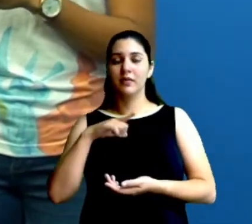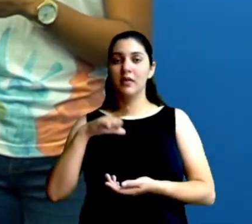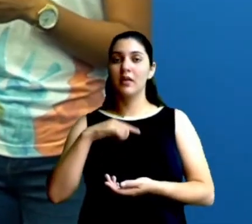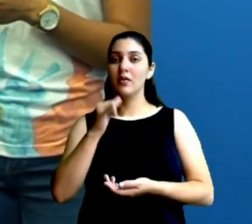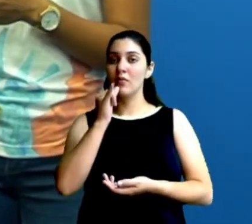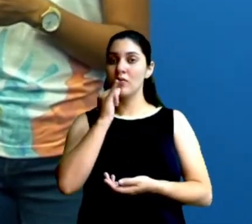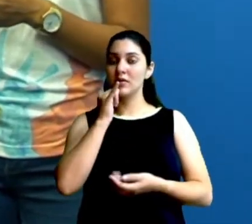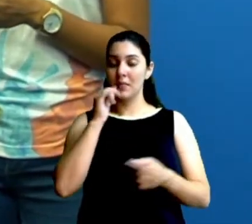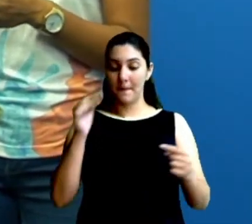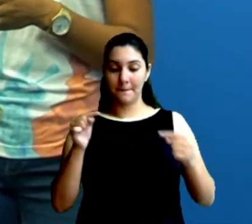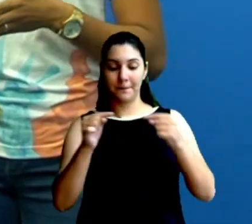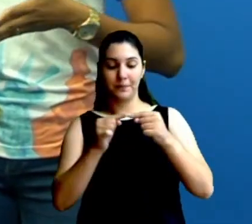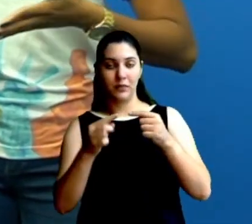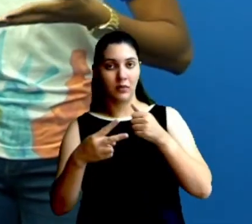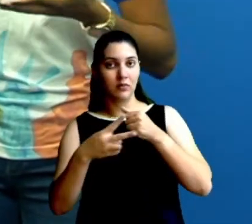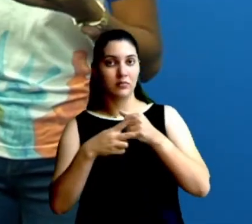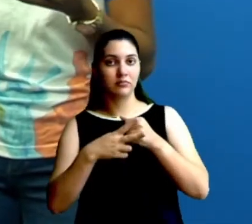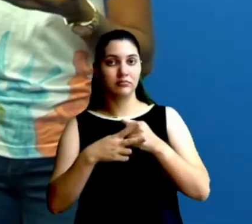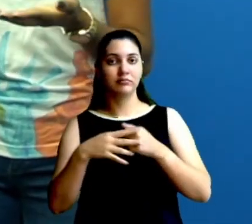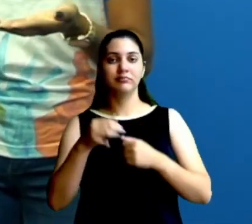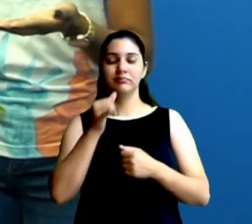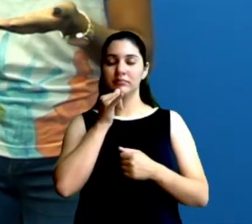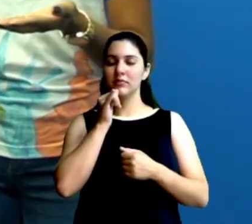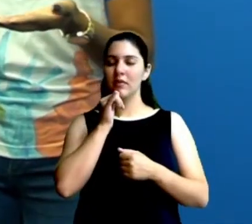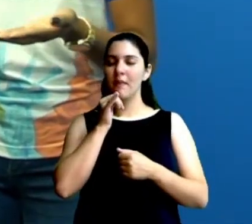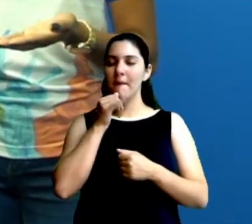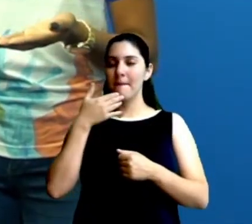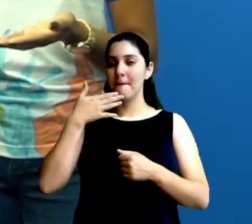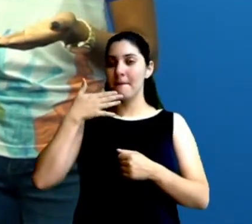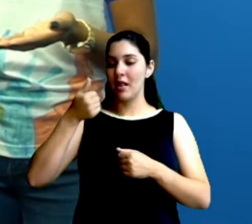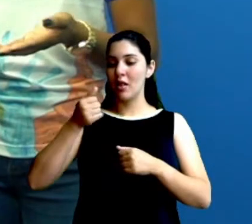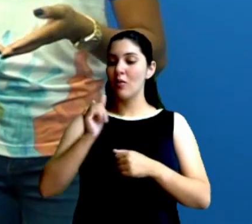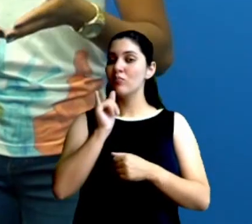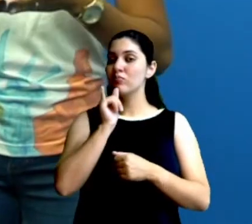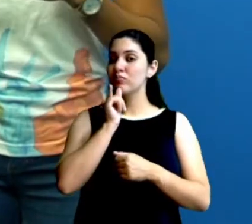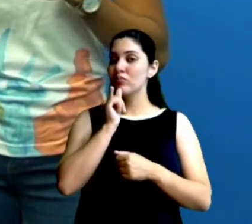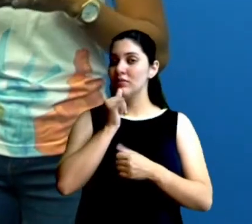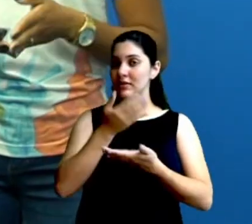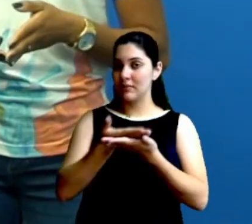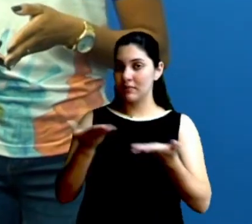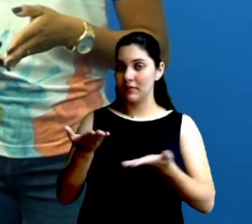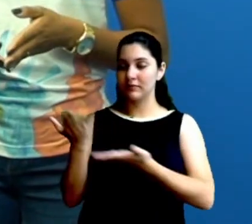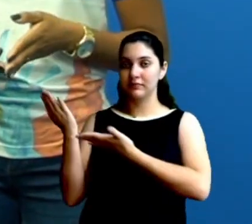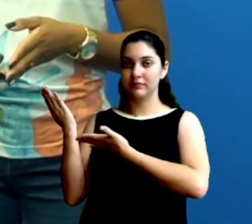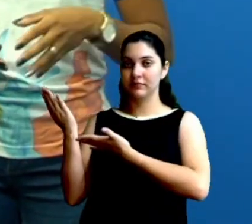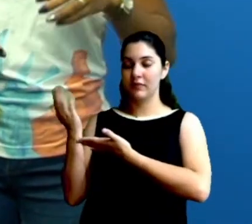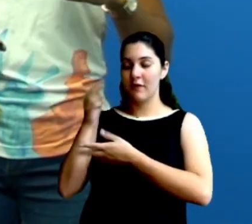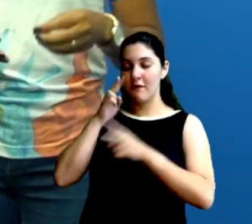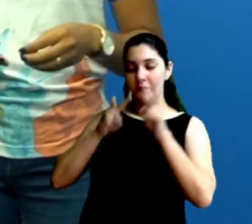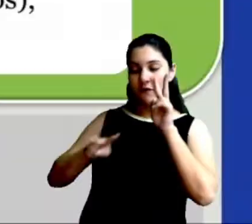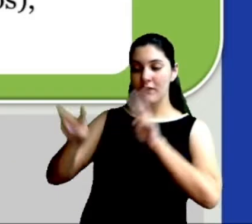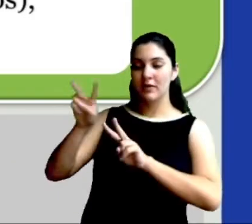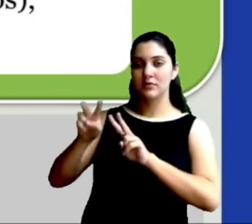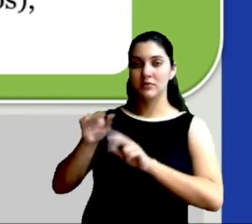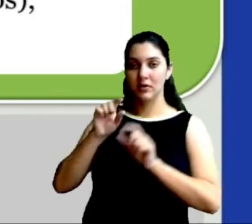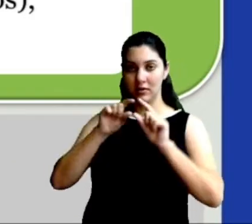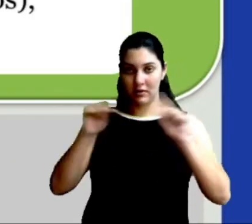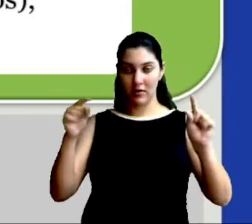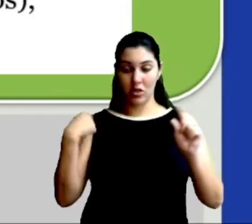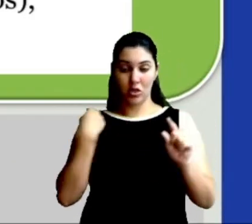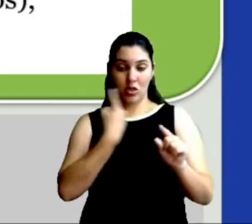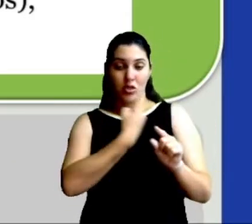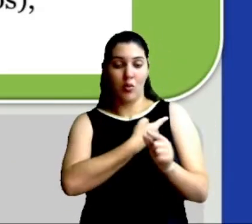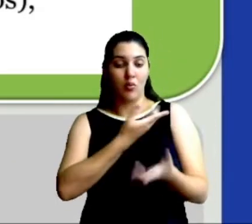de concordância verbal. Então, nada melhor do que colocar aí um exemplo para vocês. Observe a frase. nós